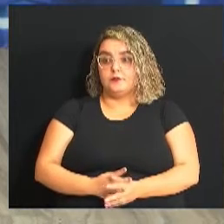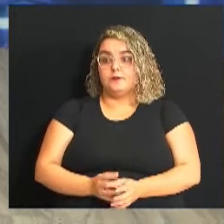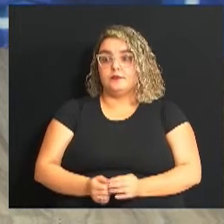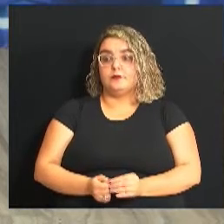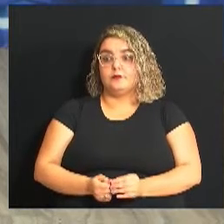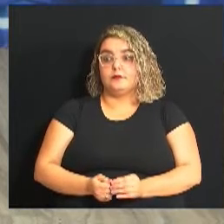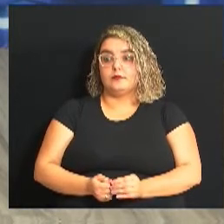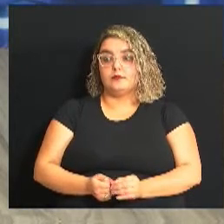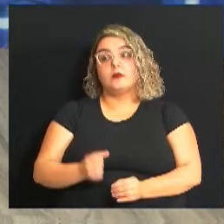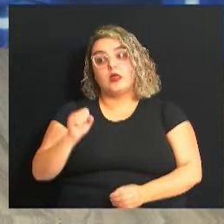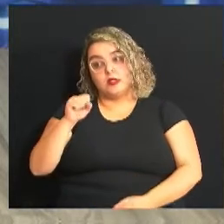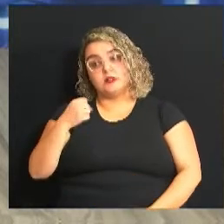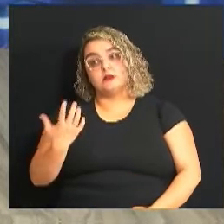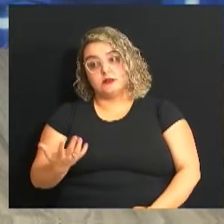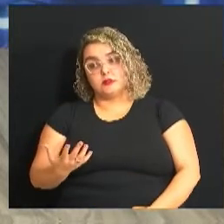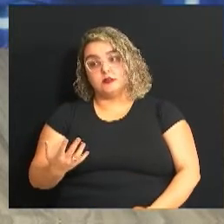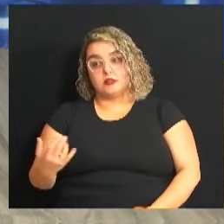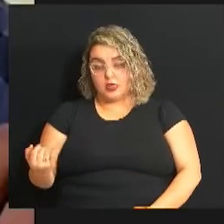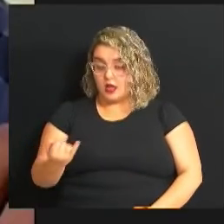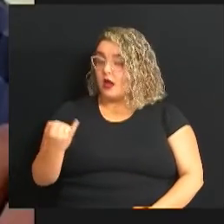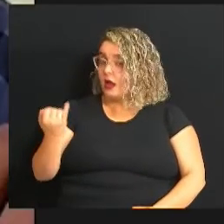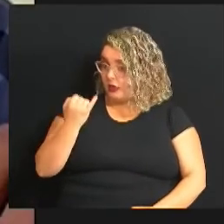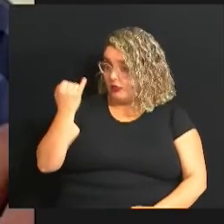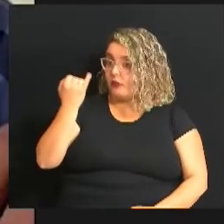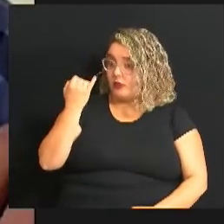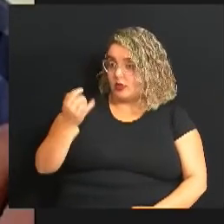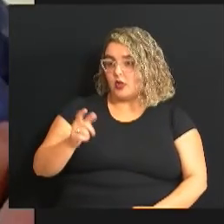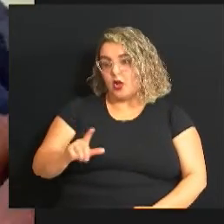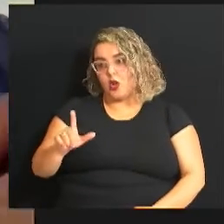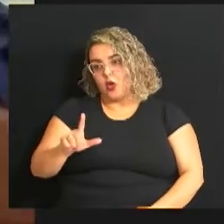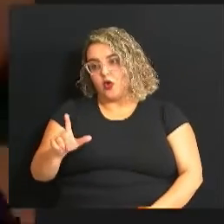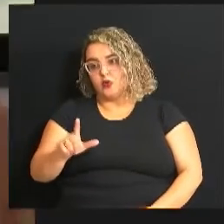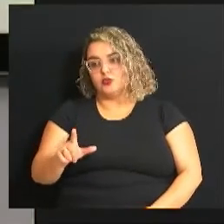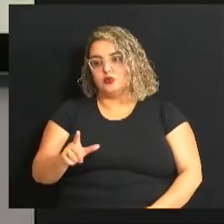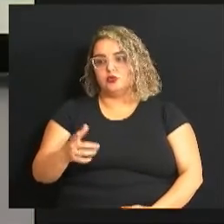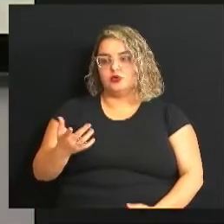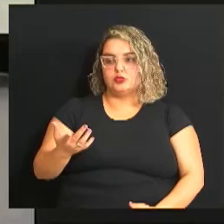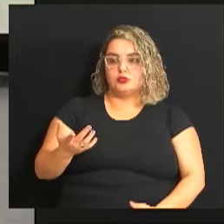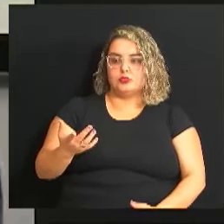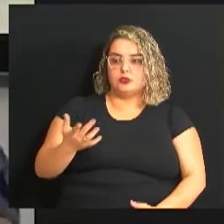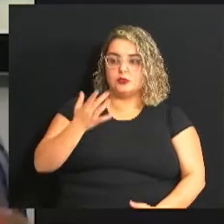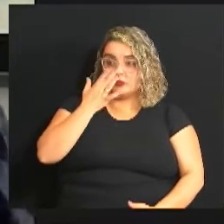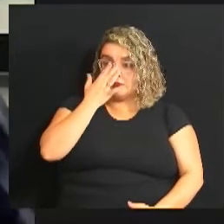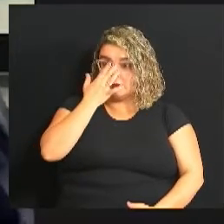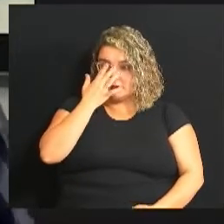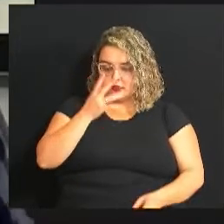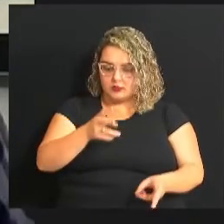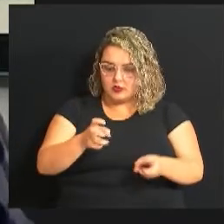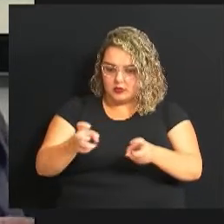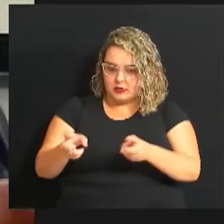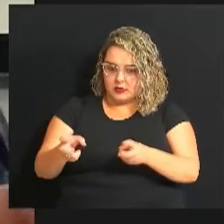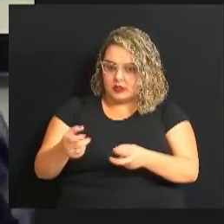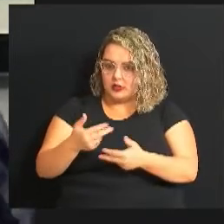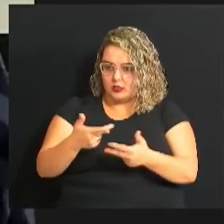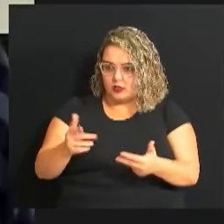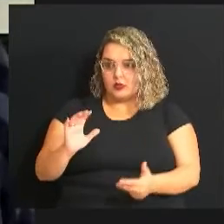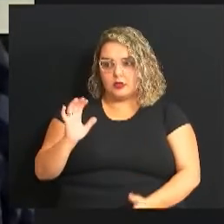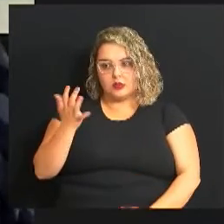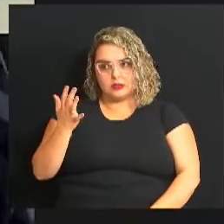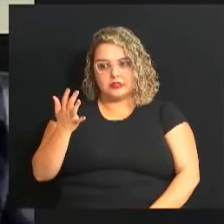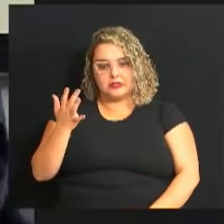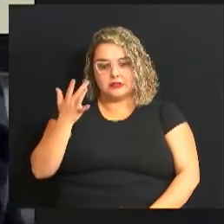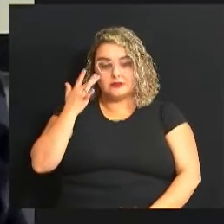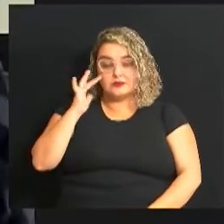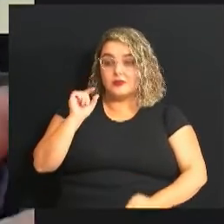Sim, é sempre importante, claro, percebe que tem alguma coisa acontecendo, não sabe muito bem o que